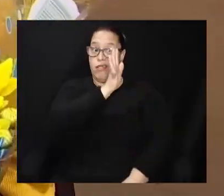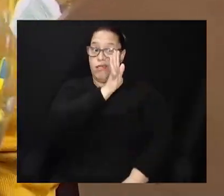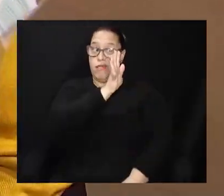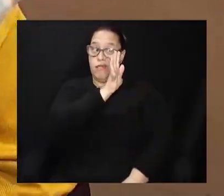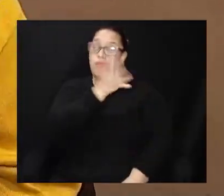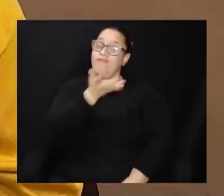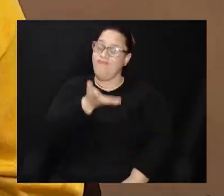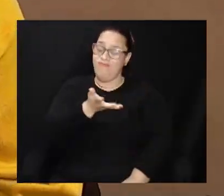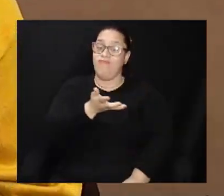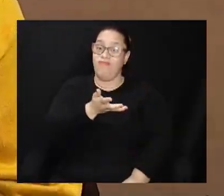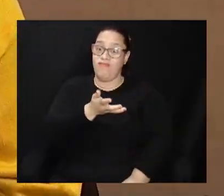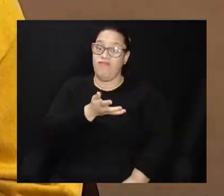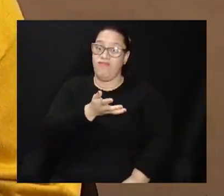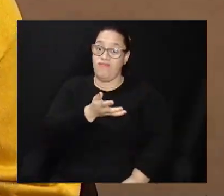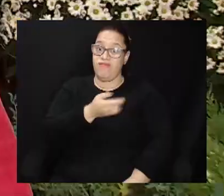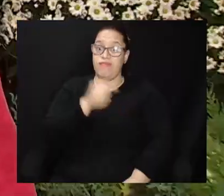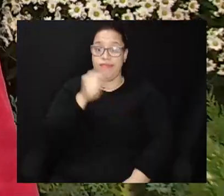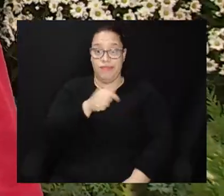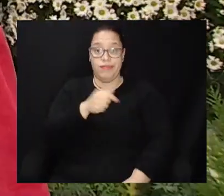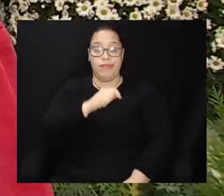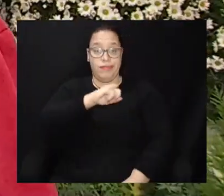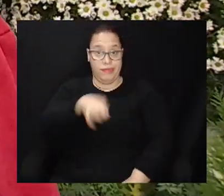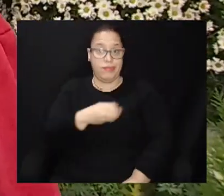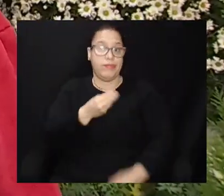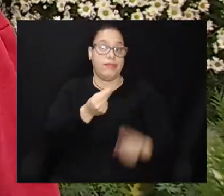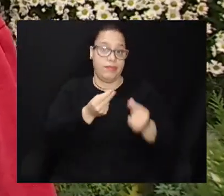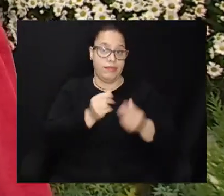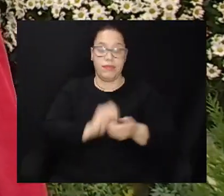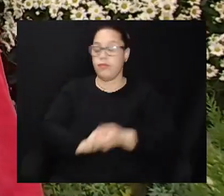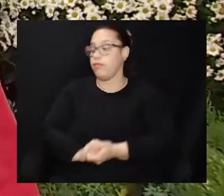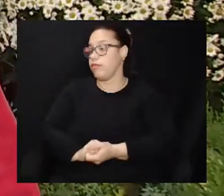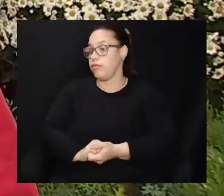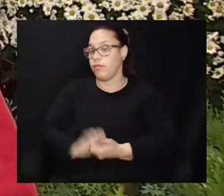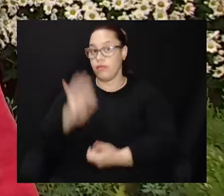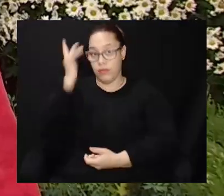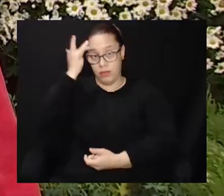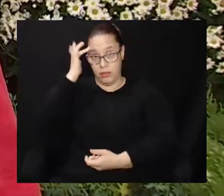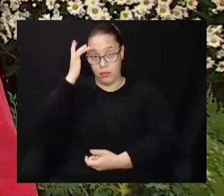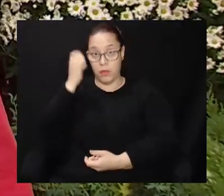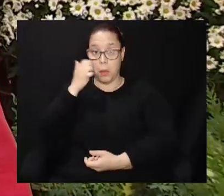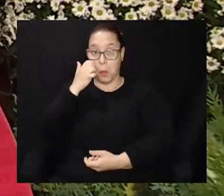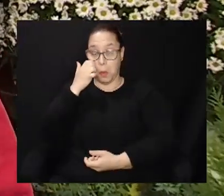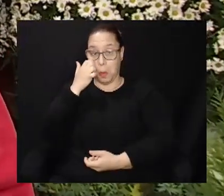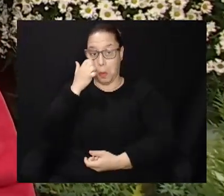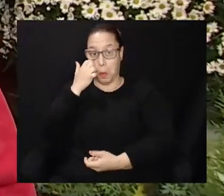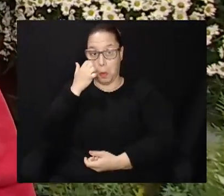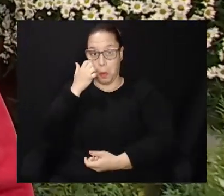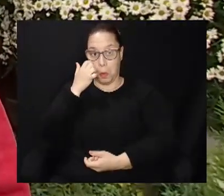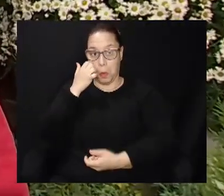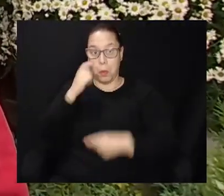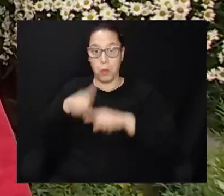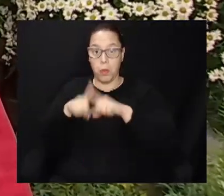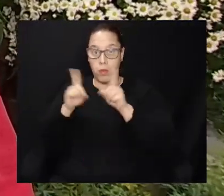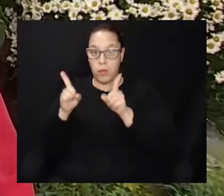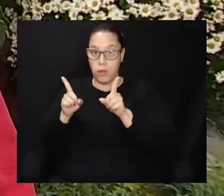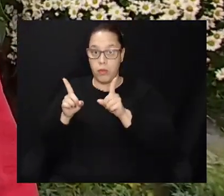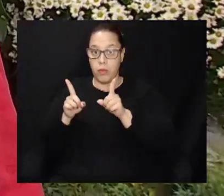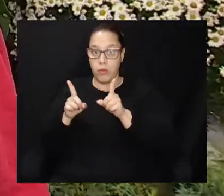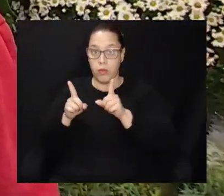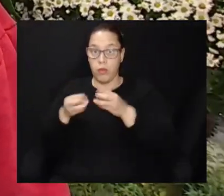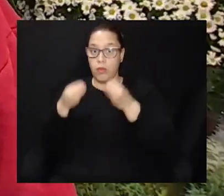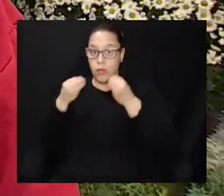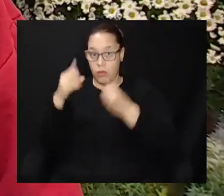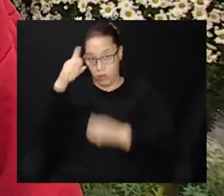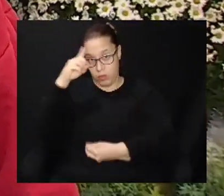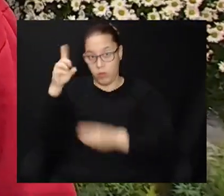vem aqui para aproveitar os preços. Assim, eu acho que a qualquer data a gente tem que ir, né? Mas assim, como é um dia mais